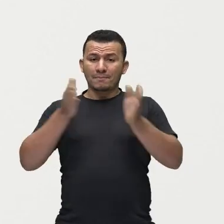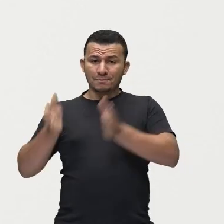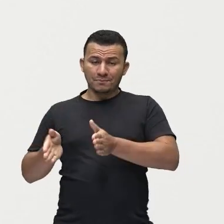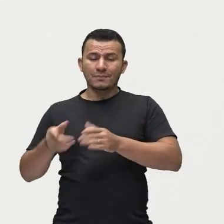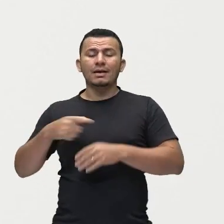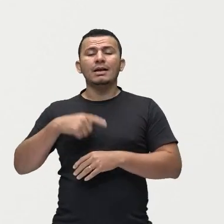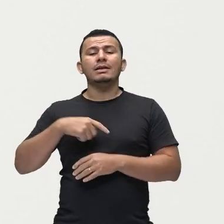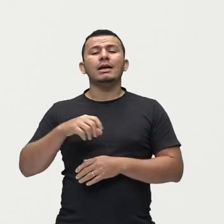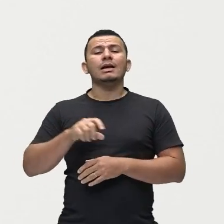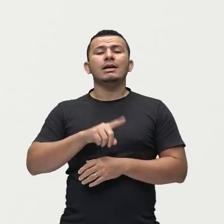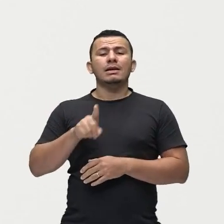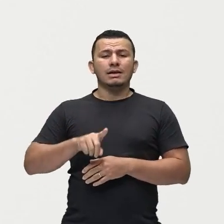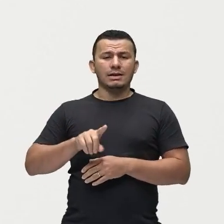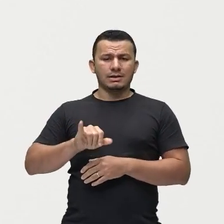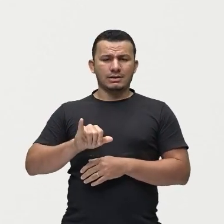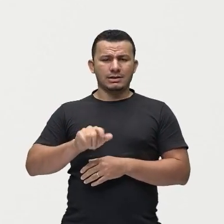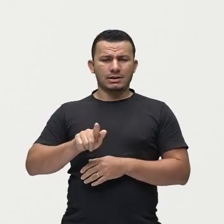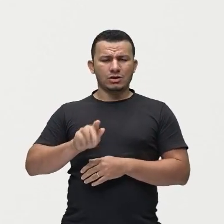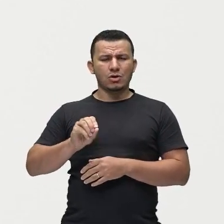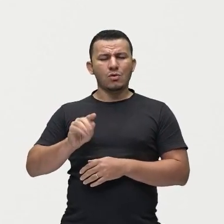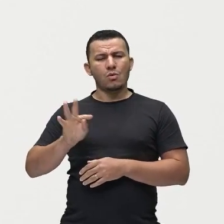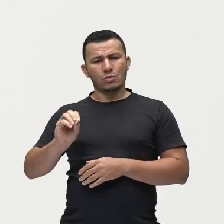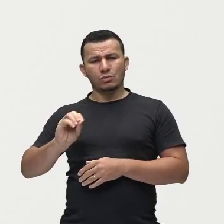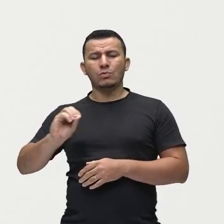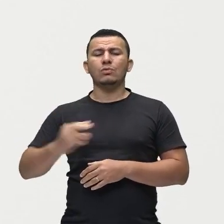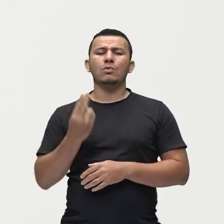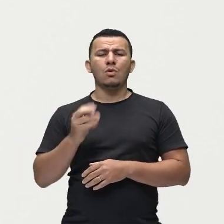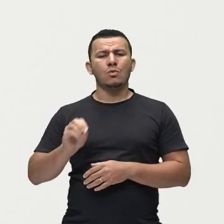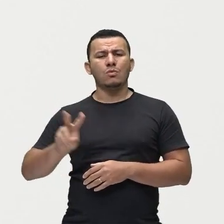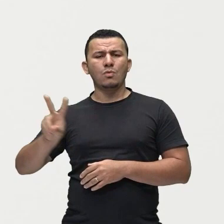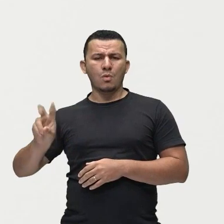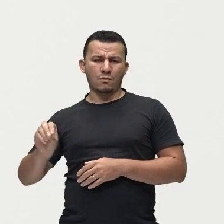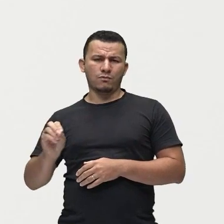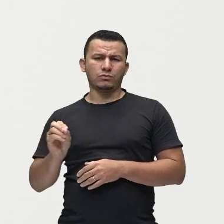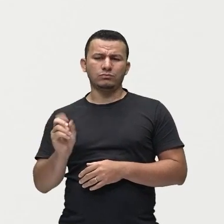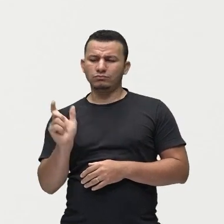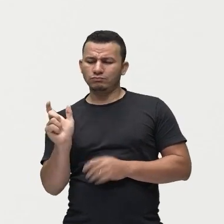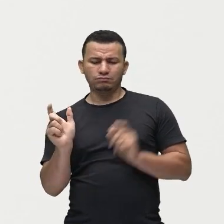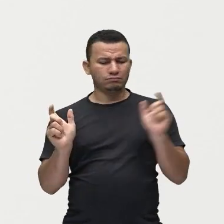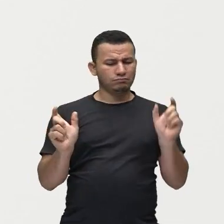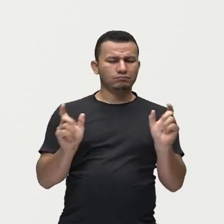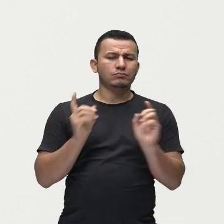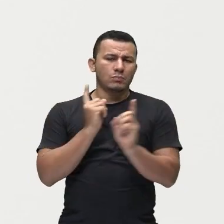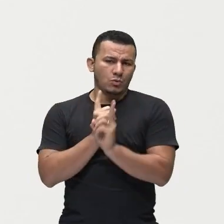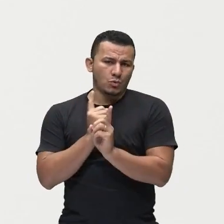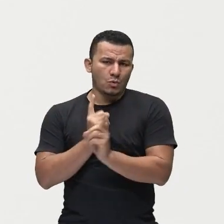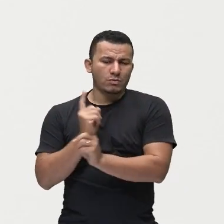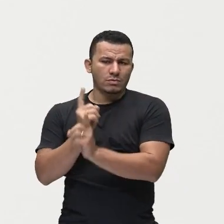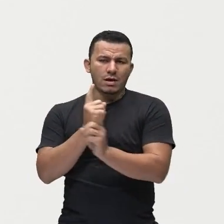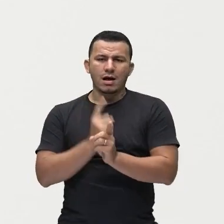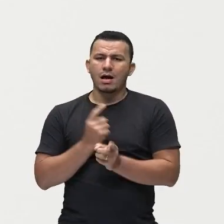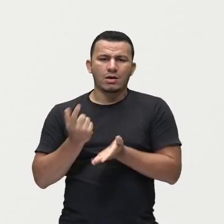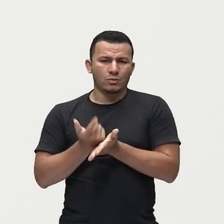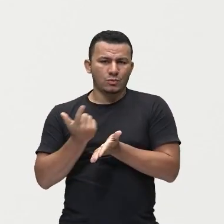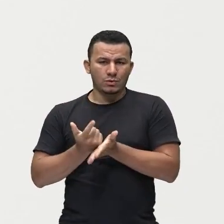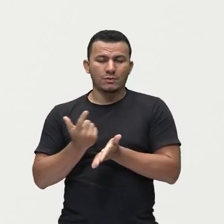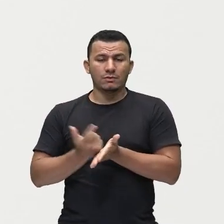zigoto, ou ovo, lembrando, vocês também podem encontrar essa denominação